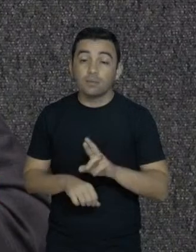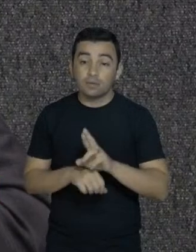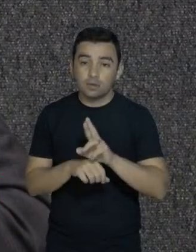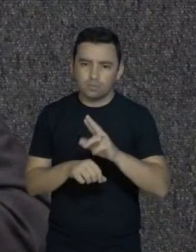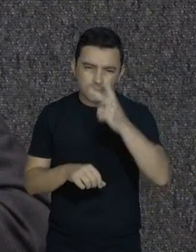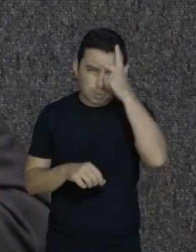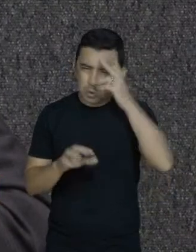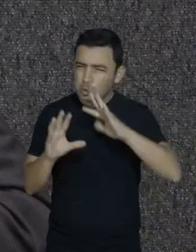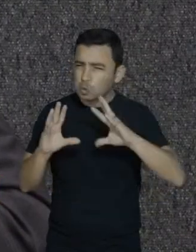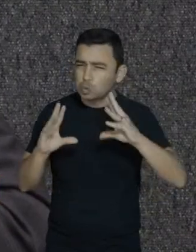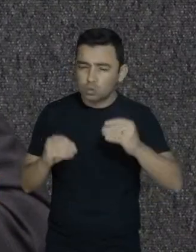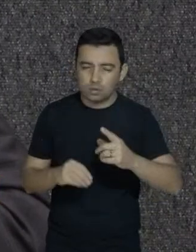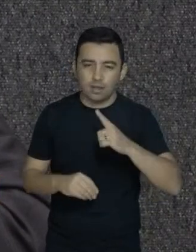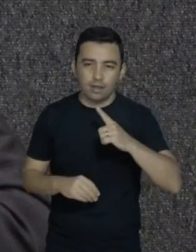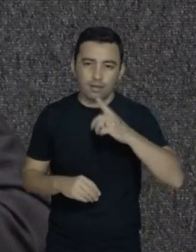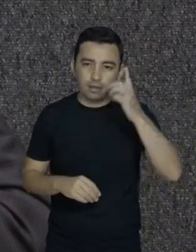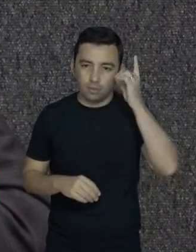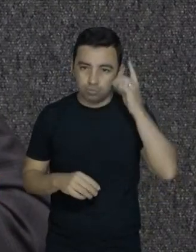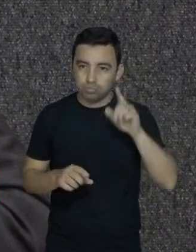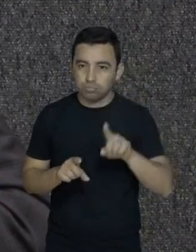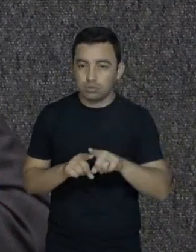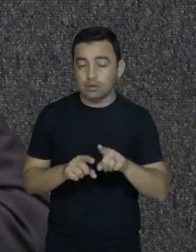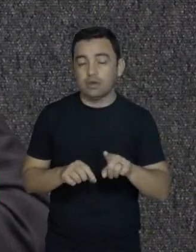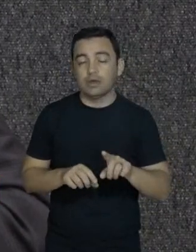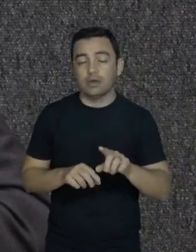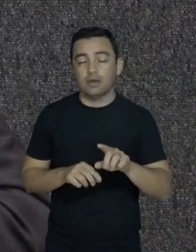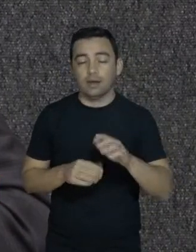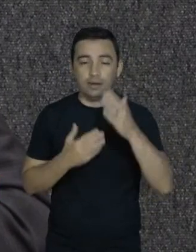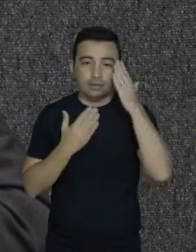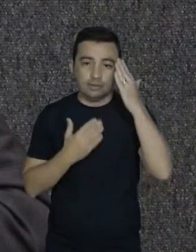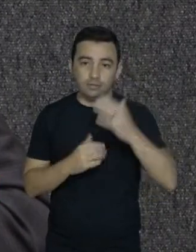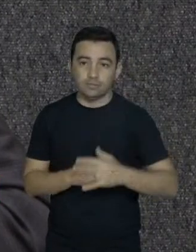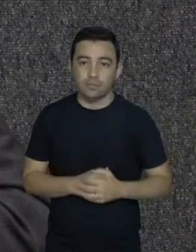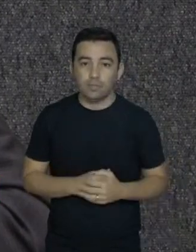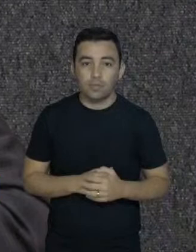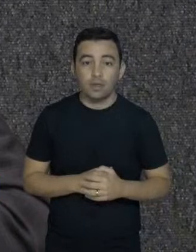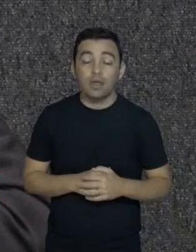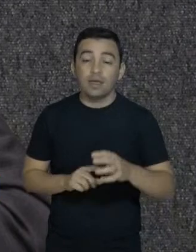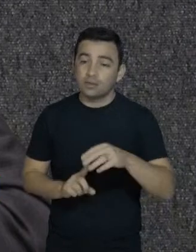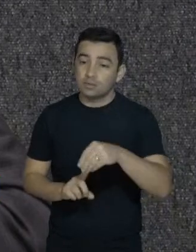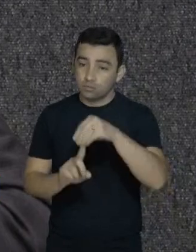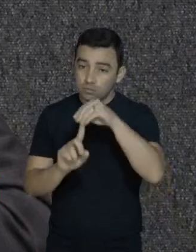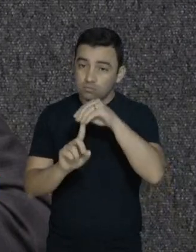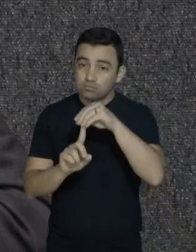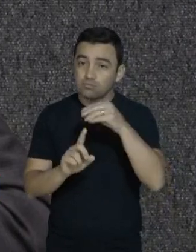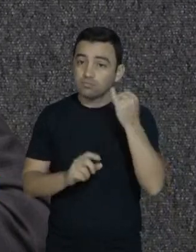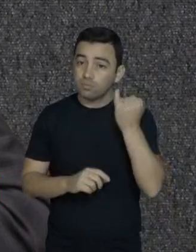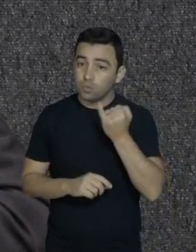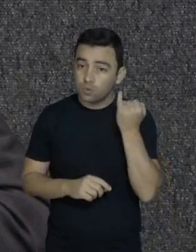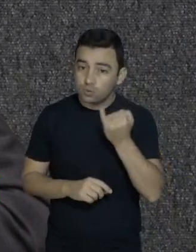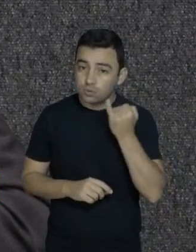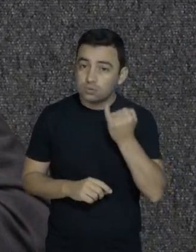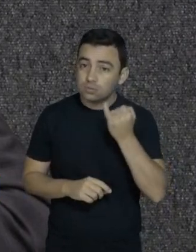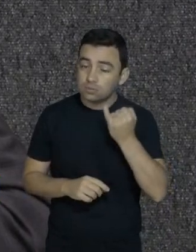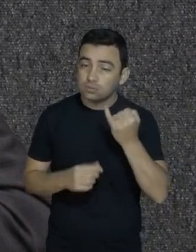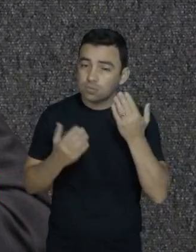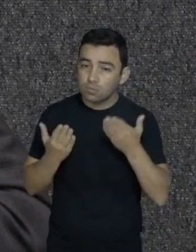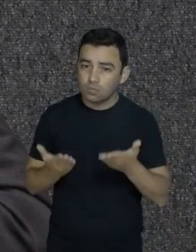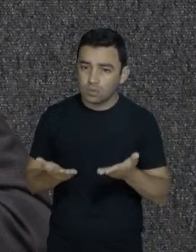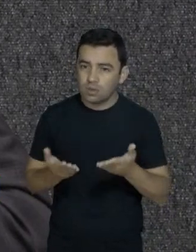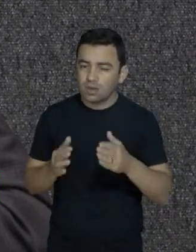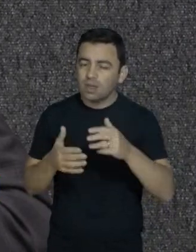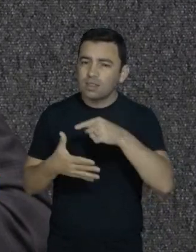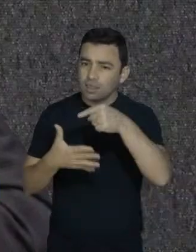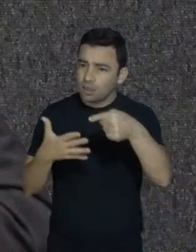síndrome de Down e quero aqui também ressaltar a importância de mantermos as